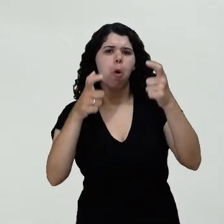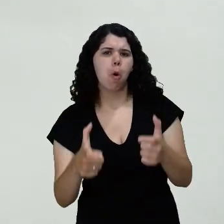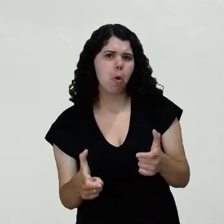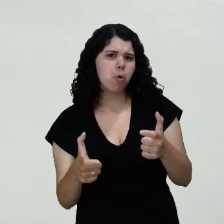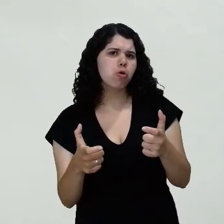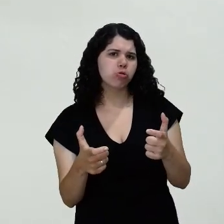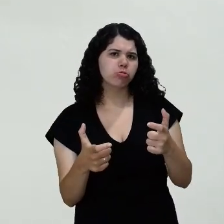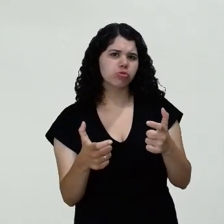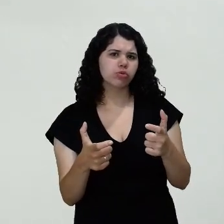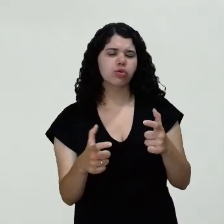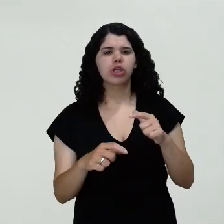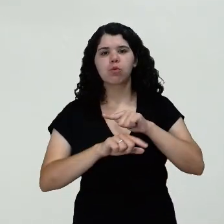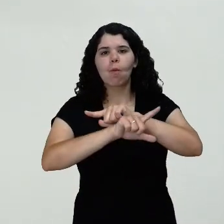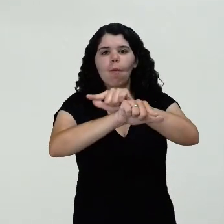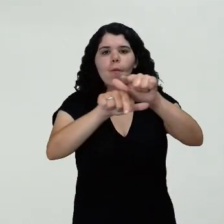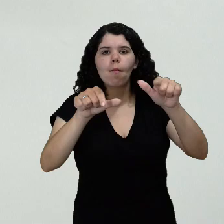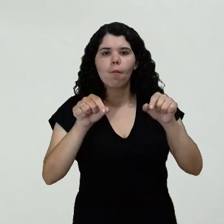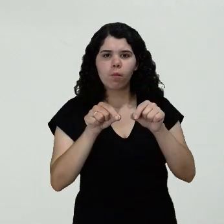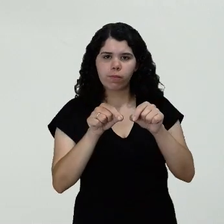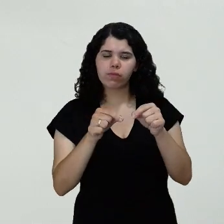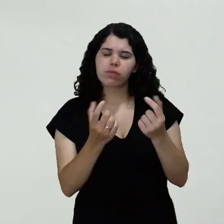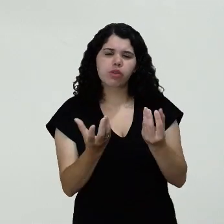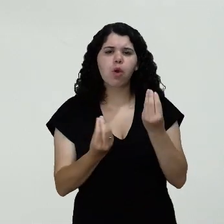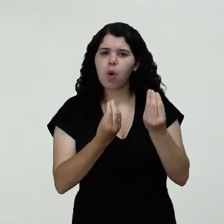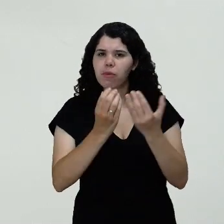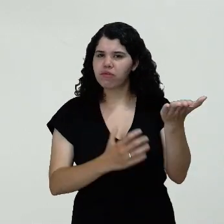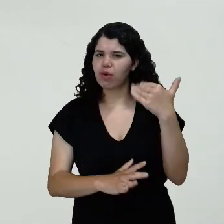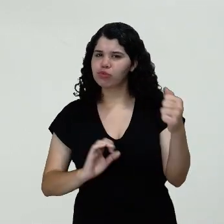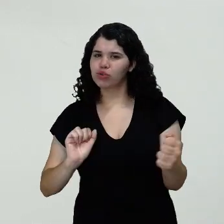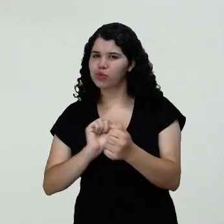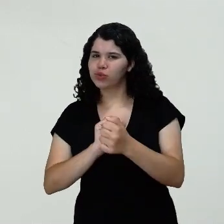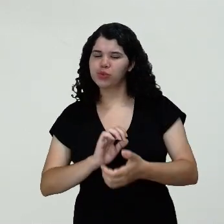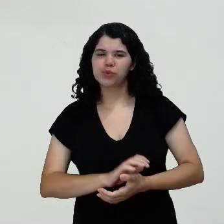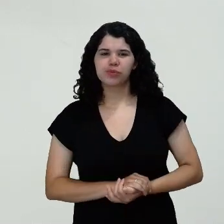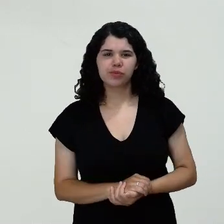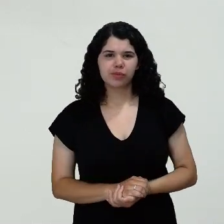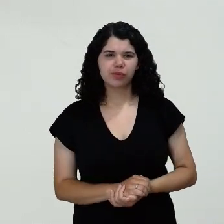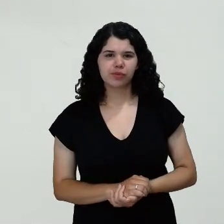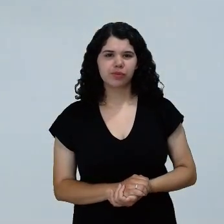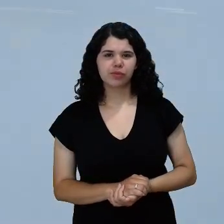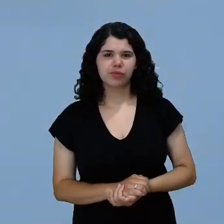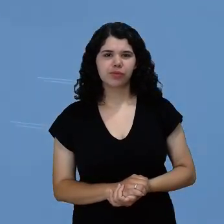o número nulo, ok? Então, vem comigo nessa onda.